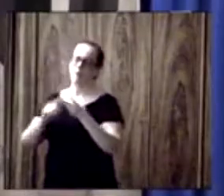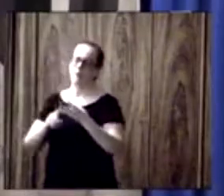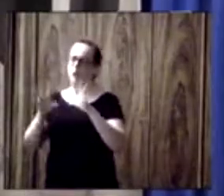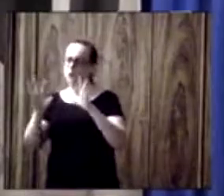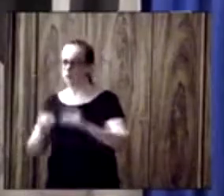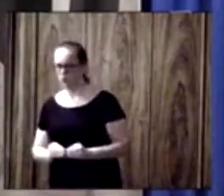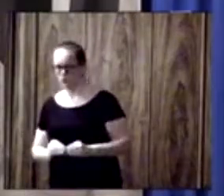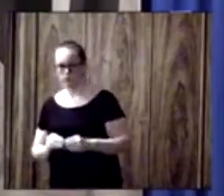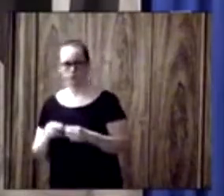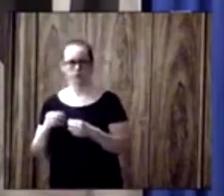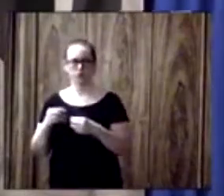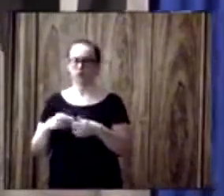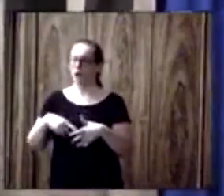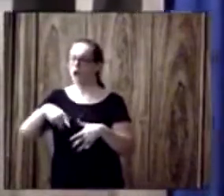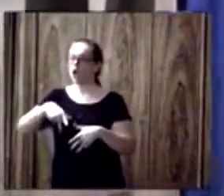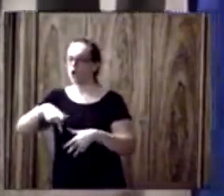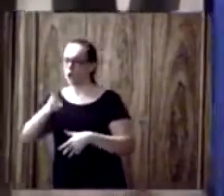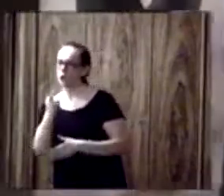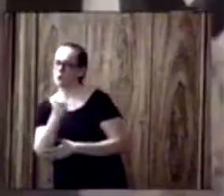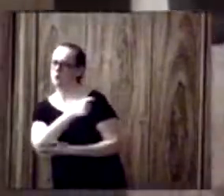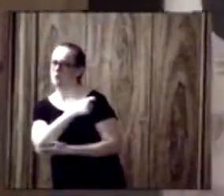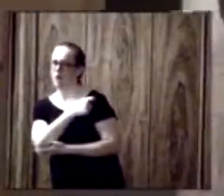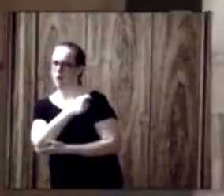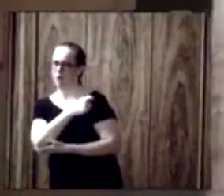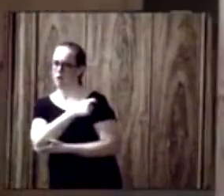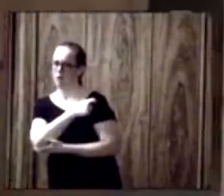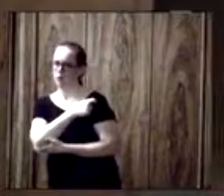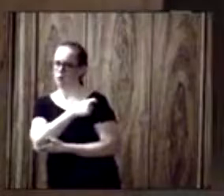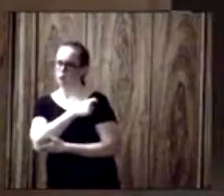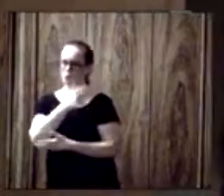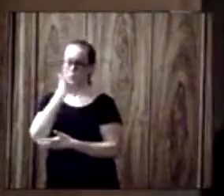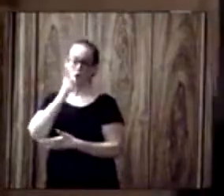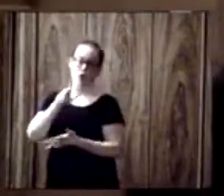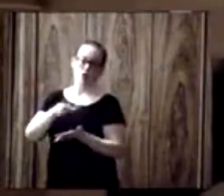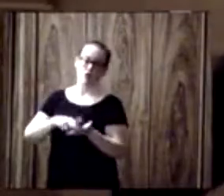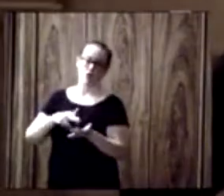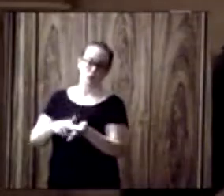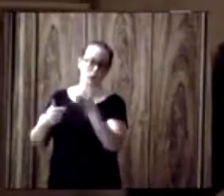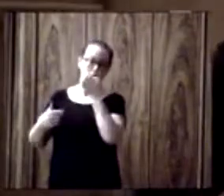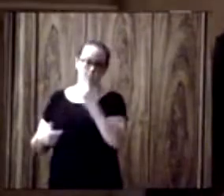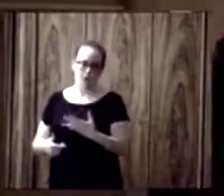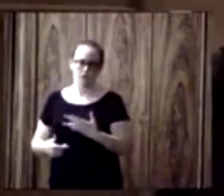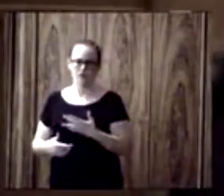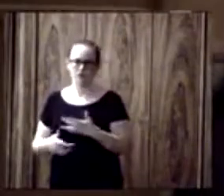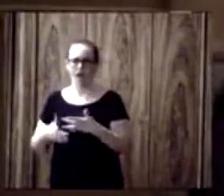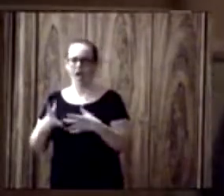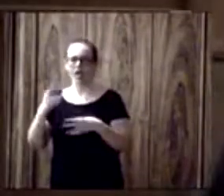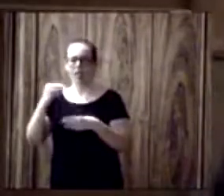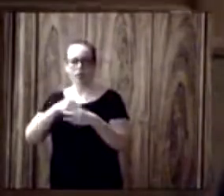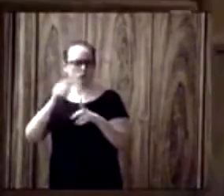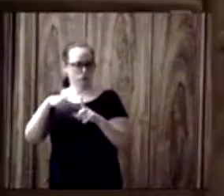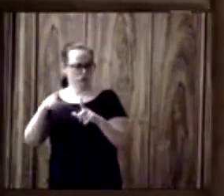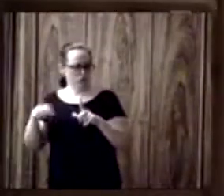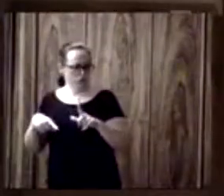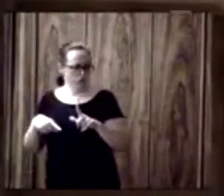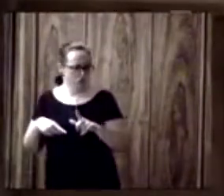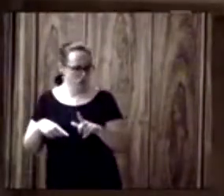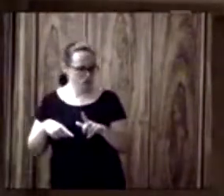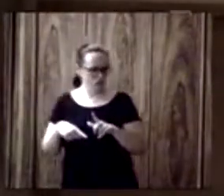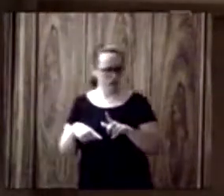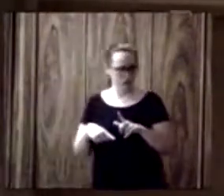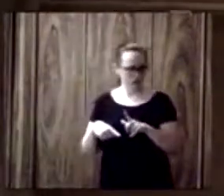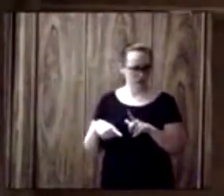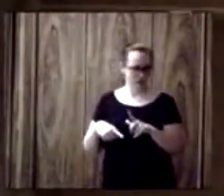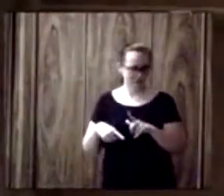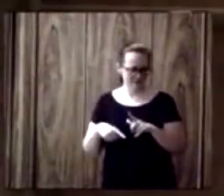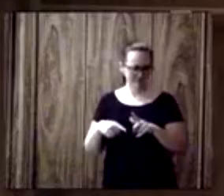que eu acabei de falar. Bons alunos, alunos que tiram notas mais altas, estatisticamente, escrevem redações